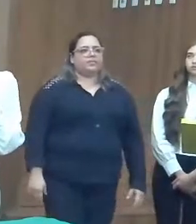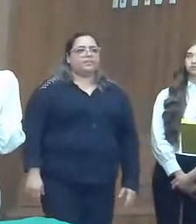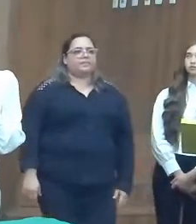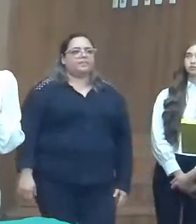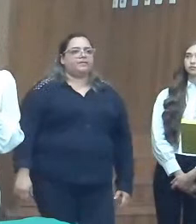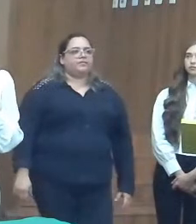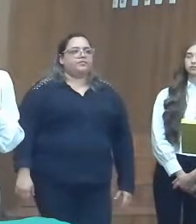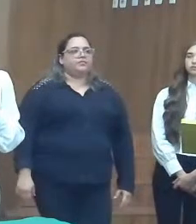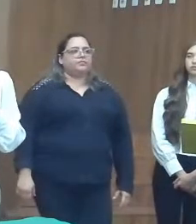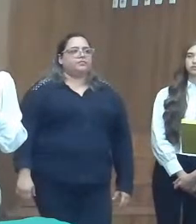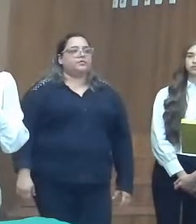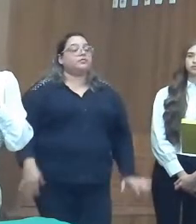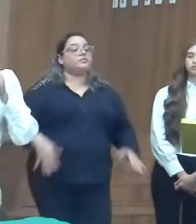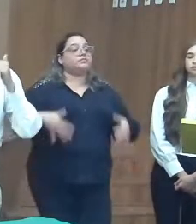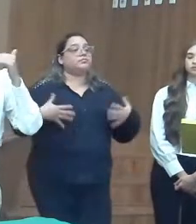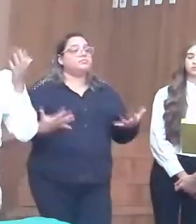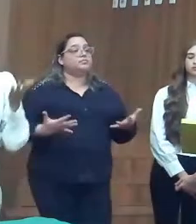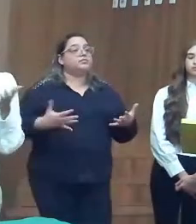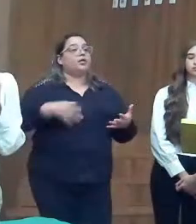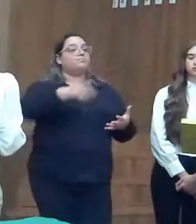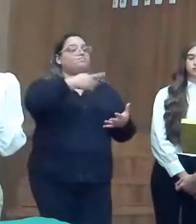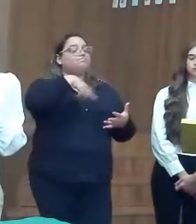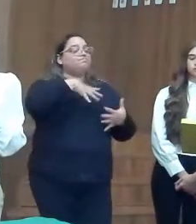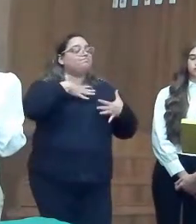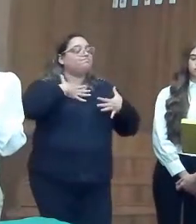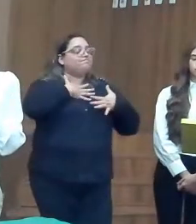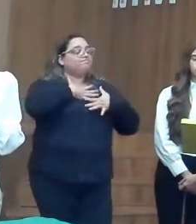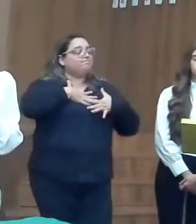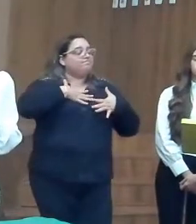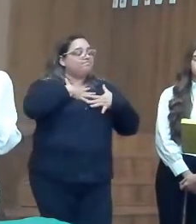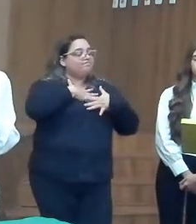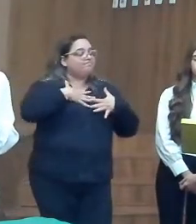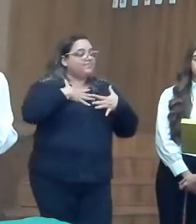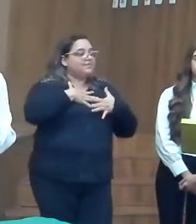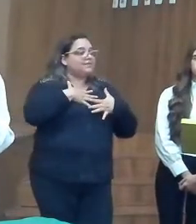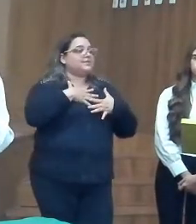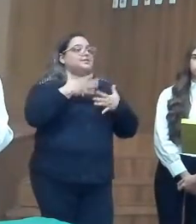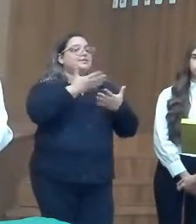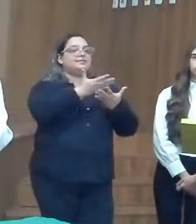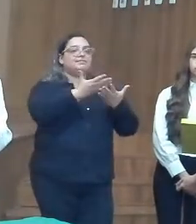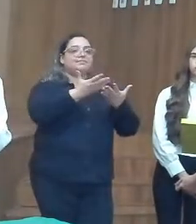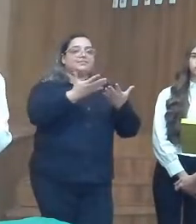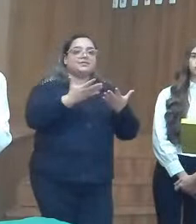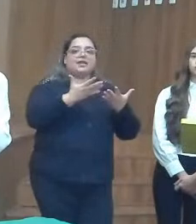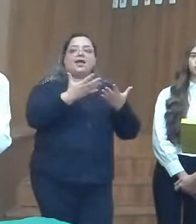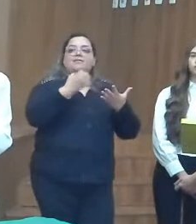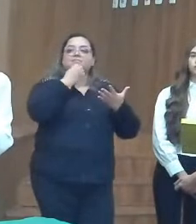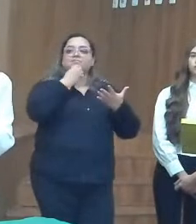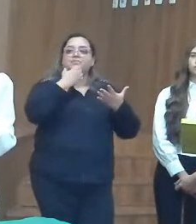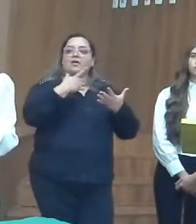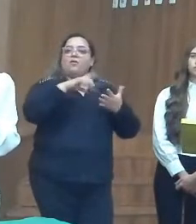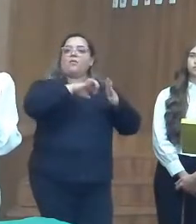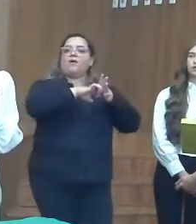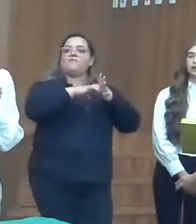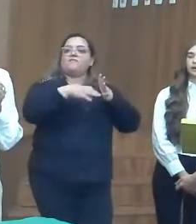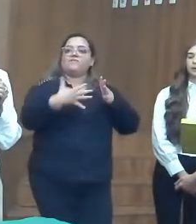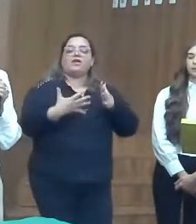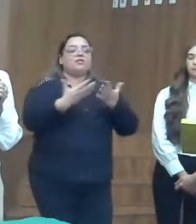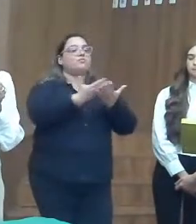disso, desejo que vocês aproveitem ao máximo o evento que foi feito para